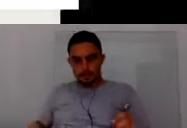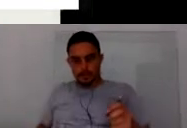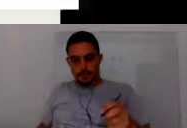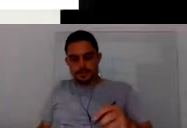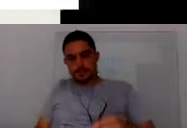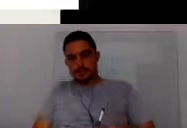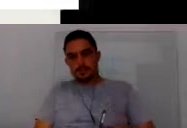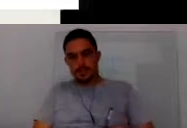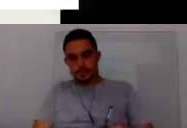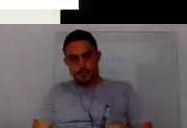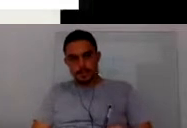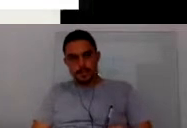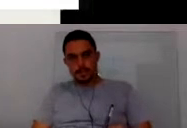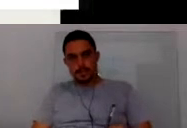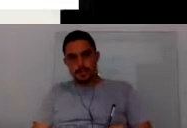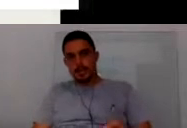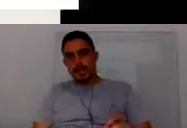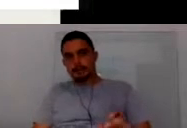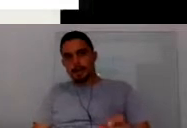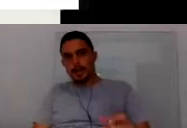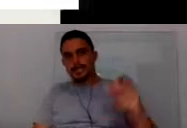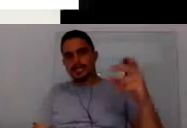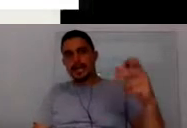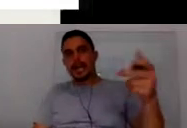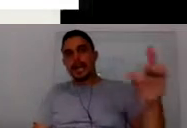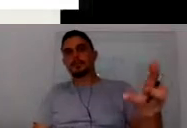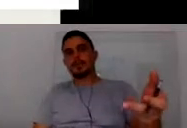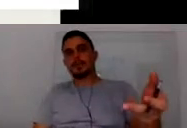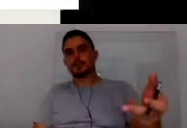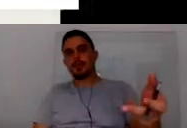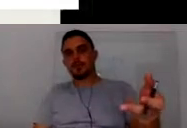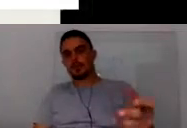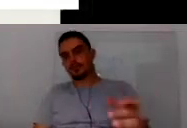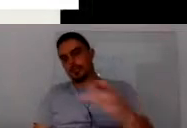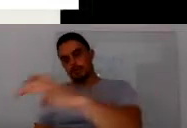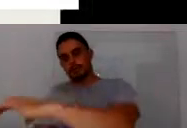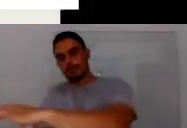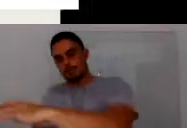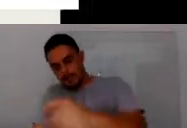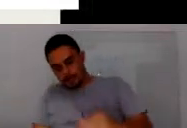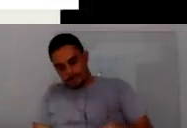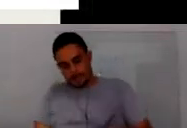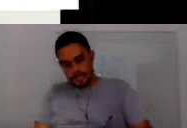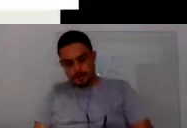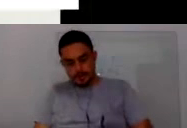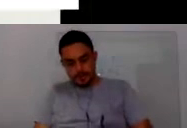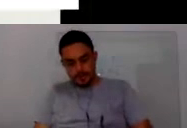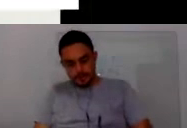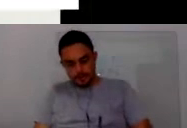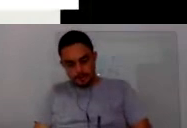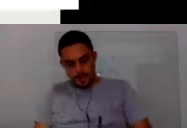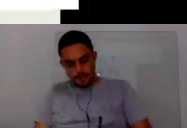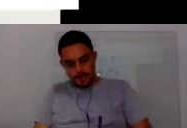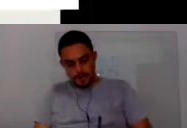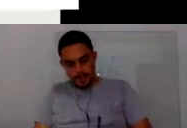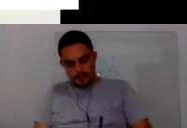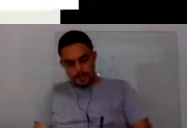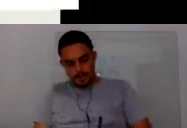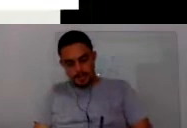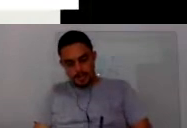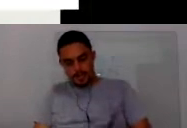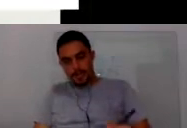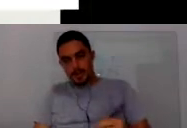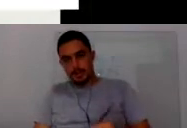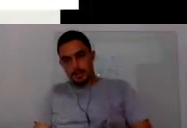Então, a massa úmida é 462 gramas e que após a secagem na estufa, então já estou tendo uma massa seca. Então, eu vou anotar aqui,